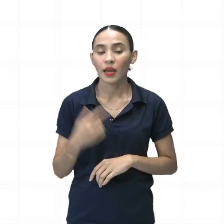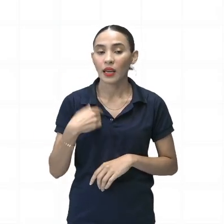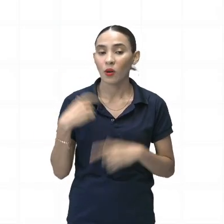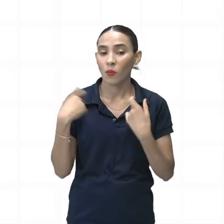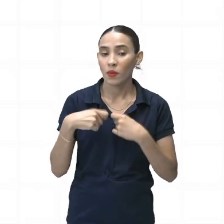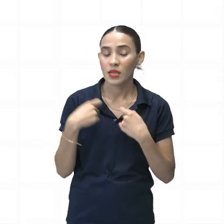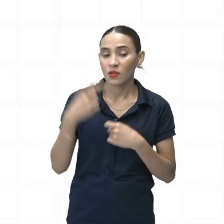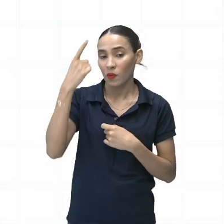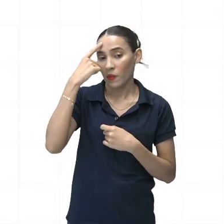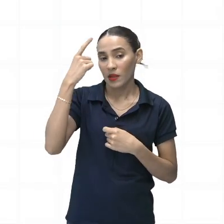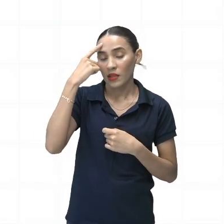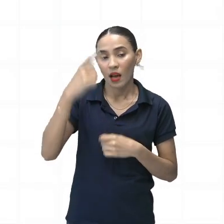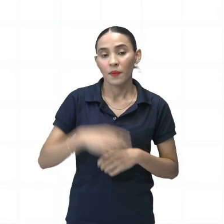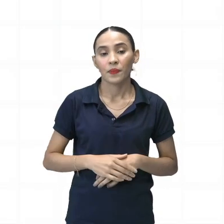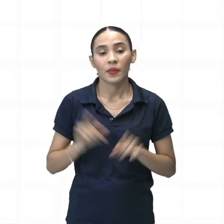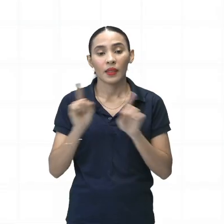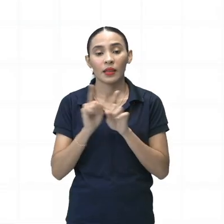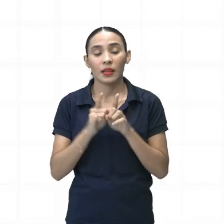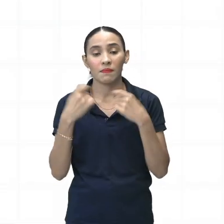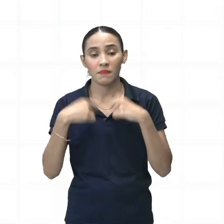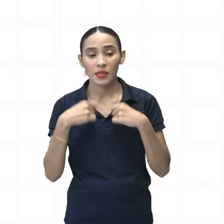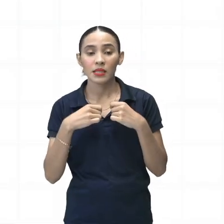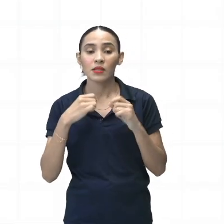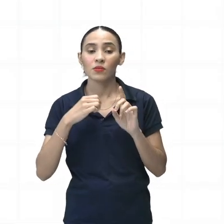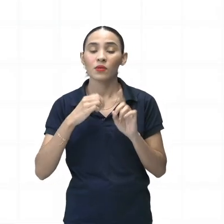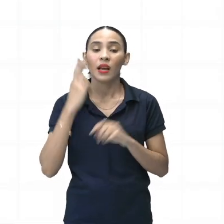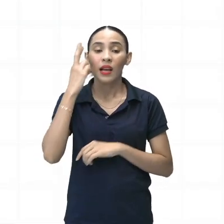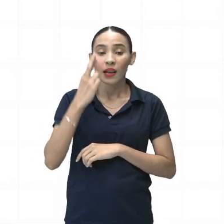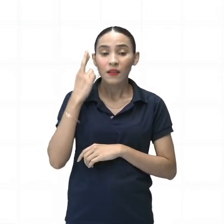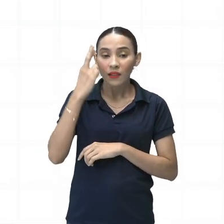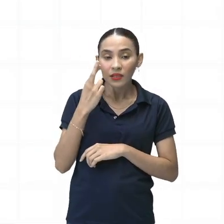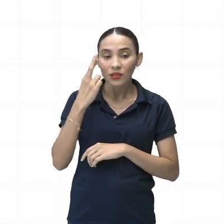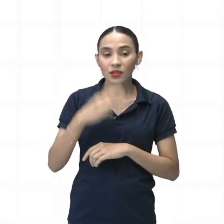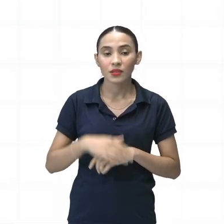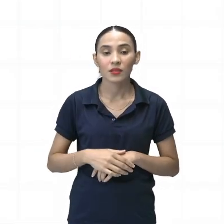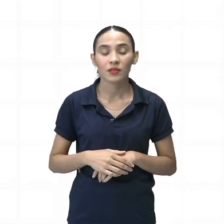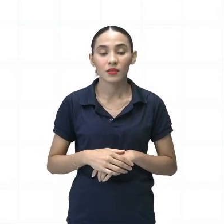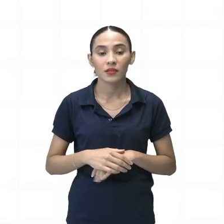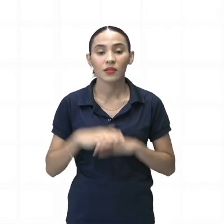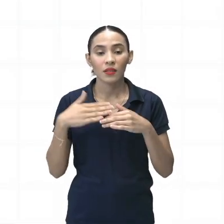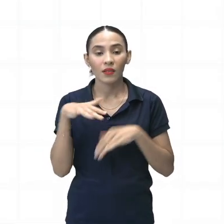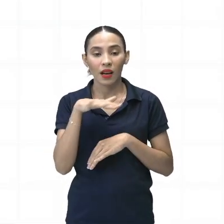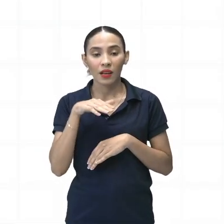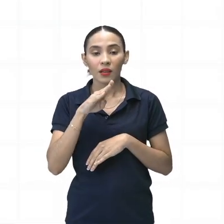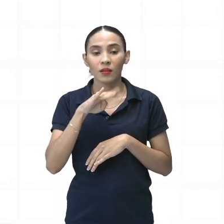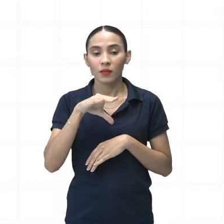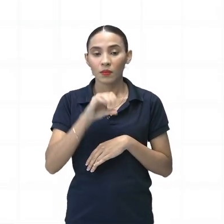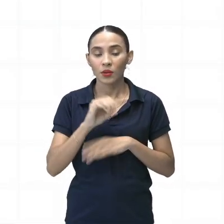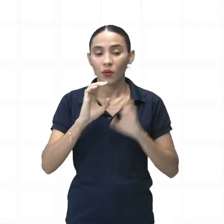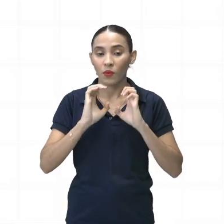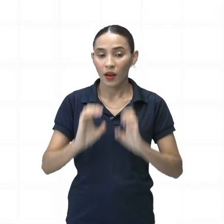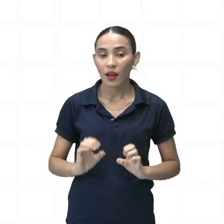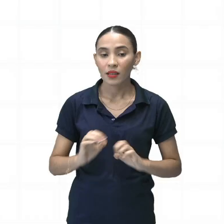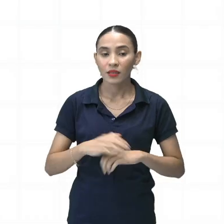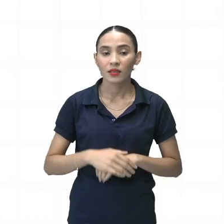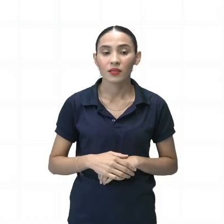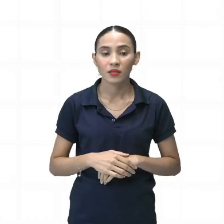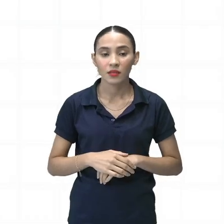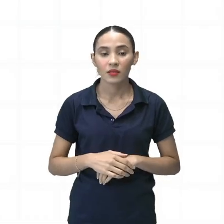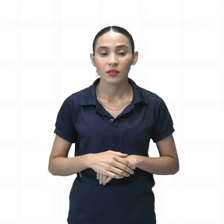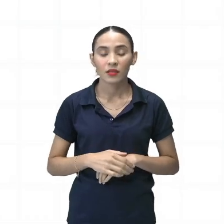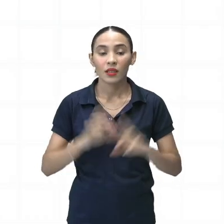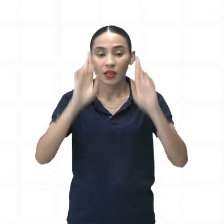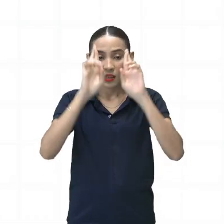respeitando a dignidade de todo ser humano. E a partir desse respeito da dignidade do ser humano é que eu vou poder entender, que eu vou